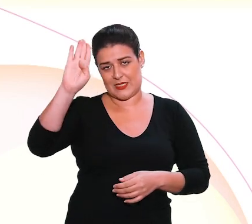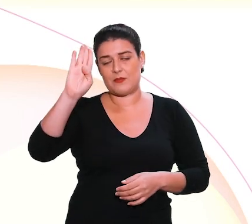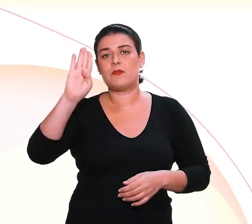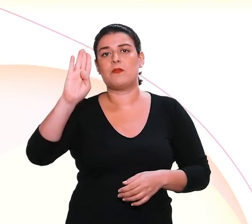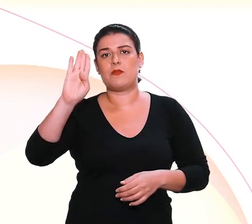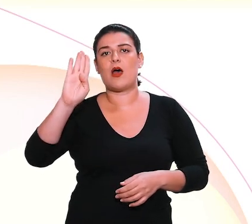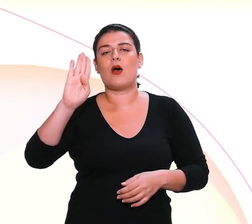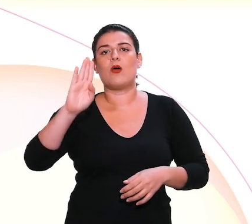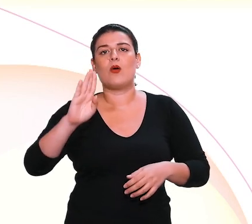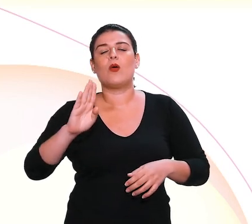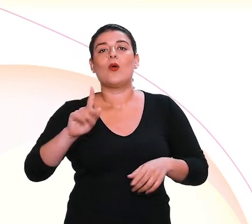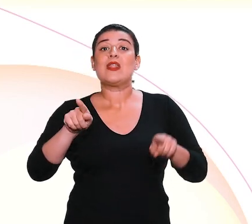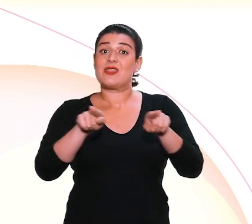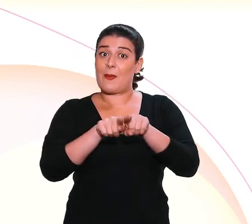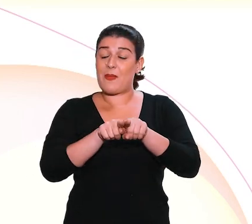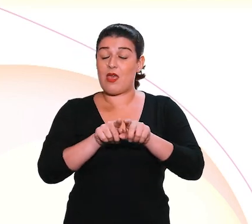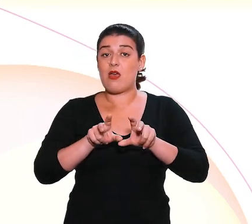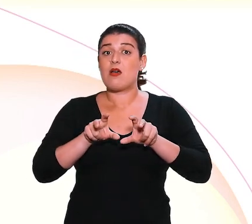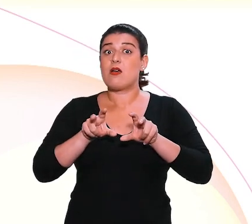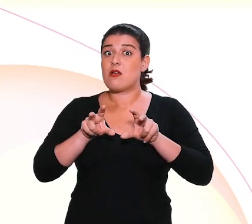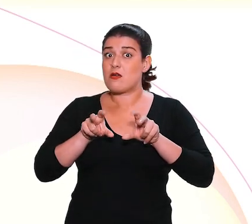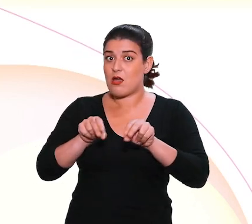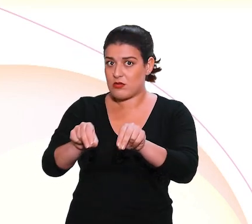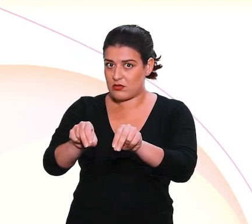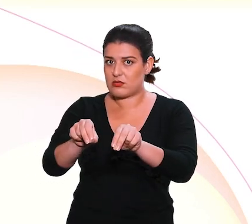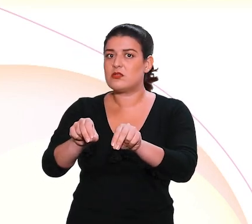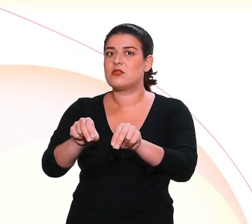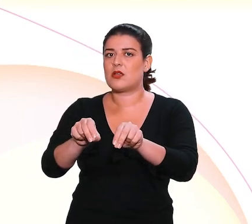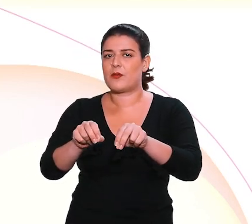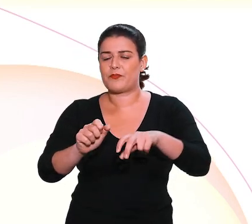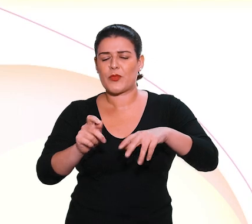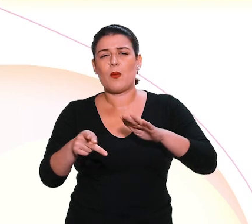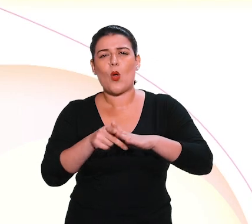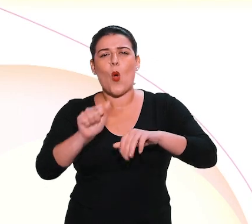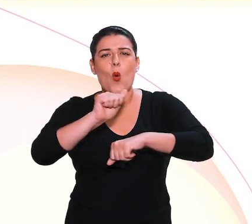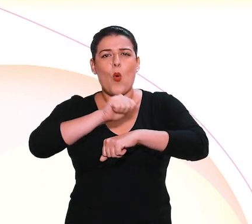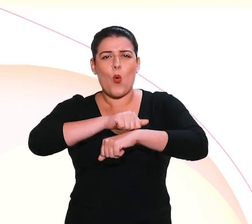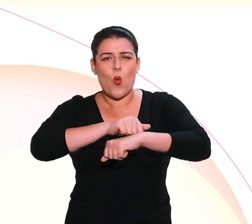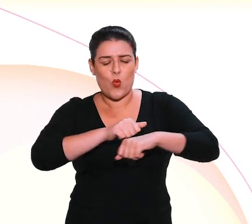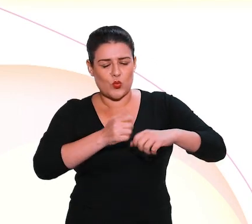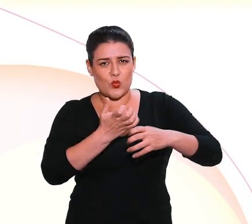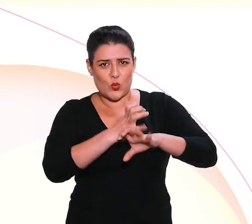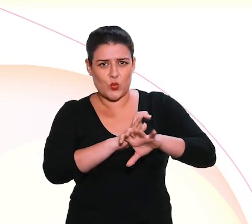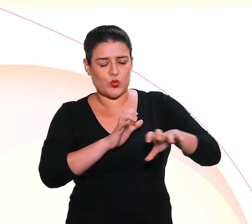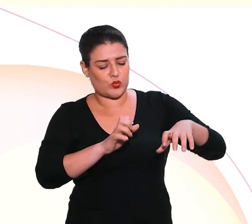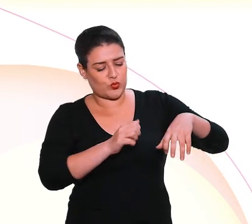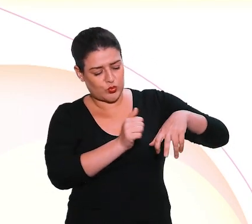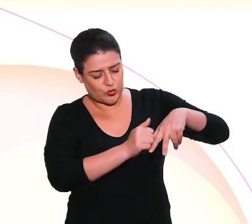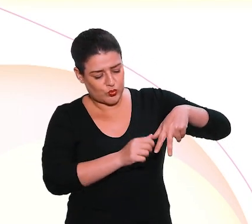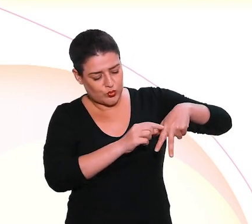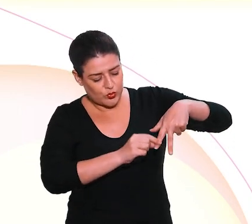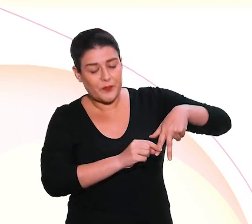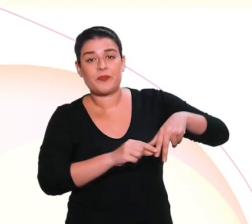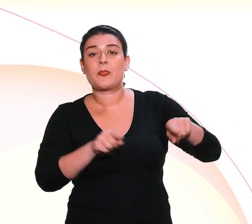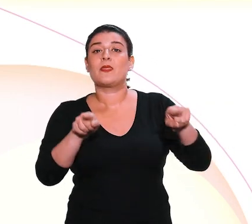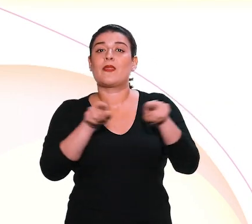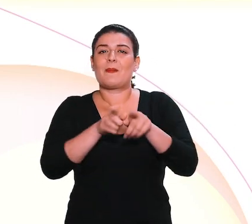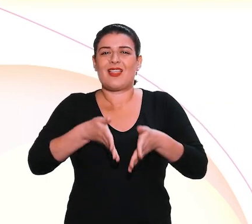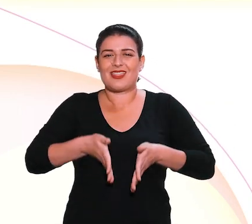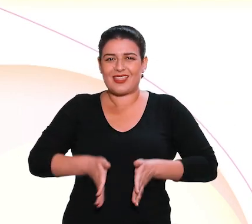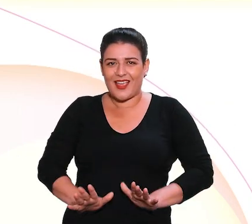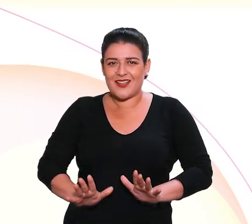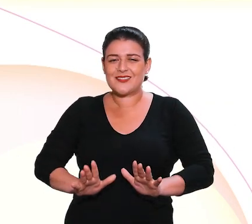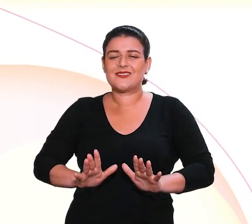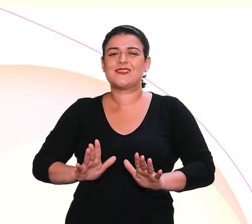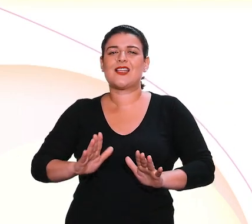causas tumorais, principalmente câncer no osso. Algumas malformações congênitas, em que se a pessoa tem